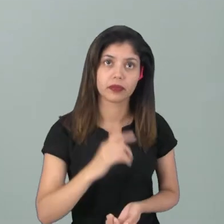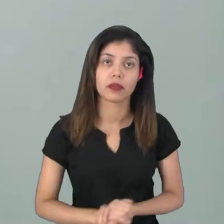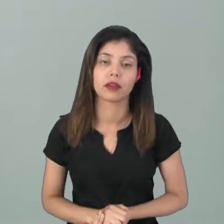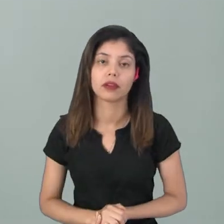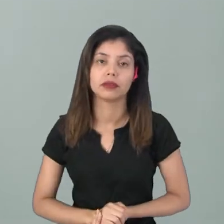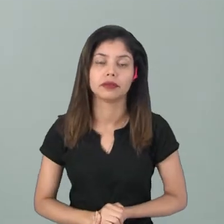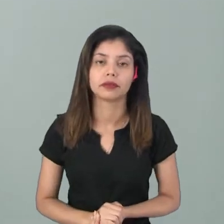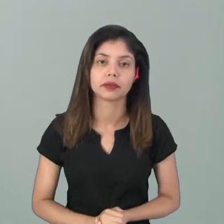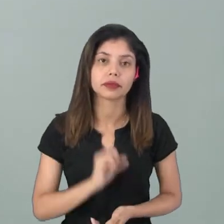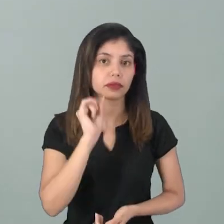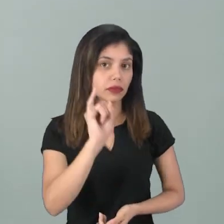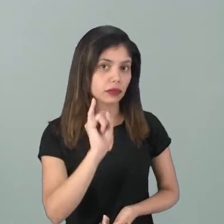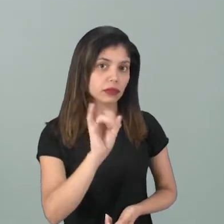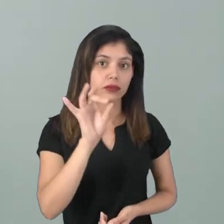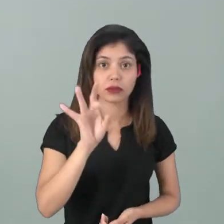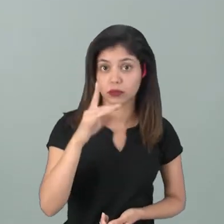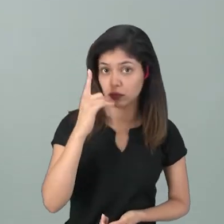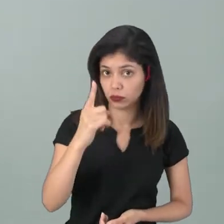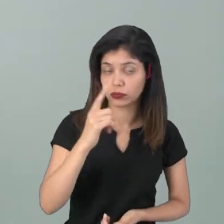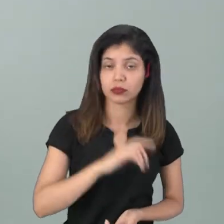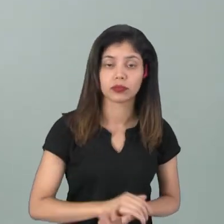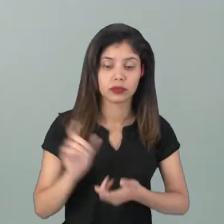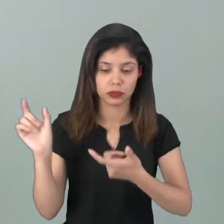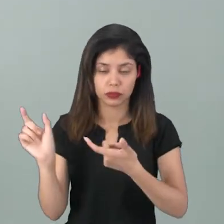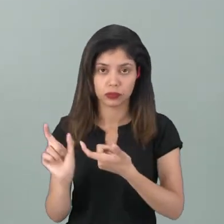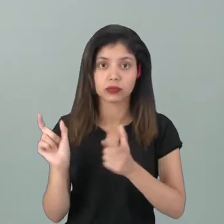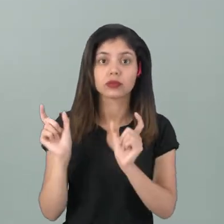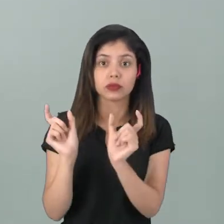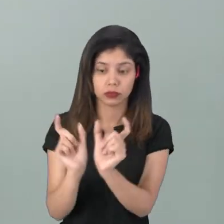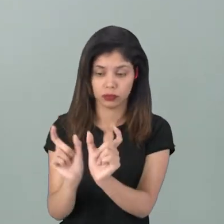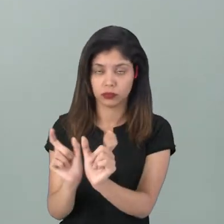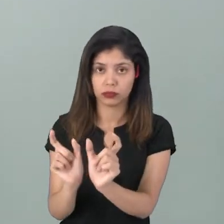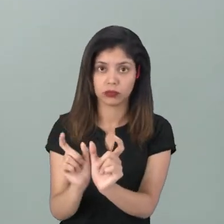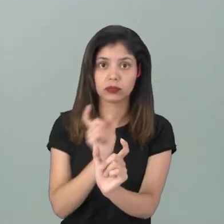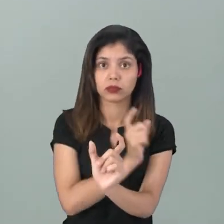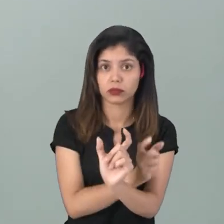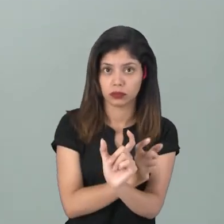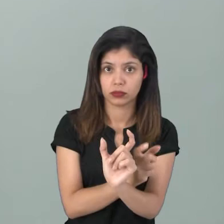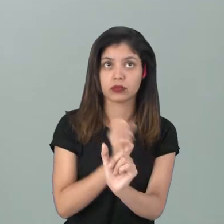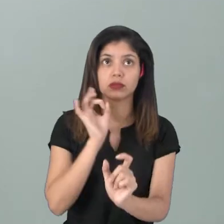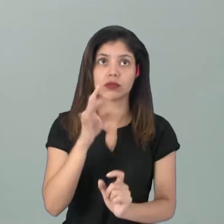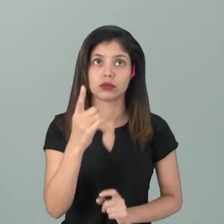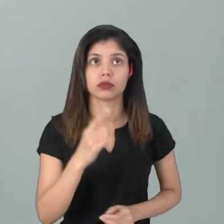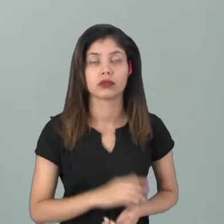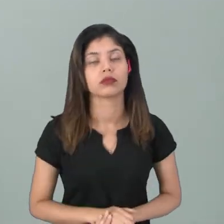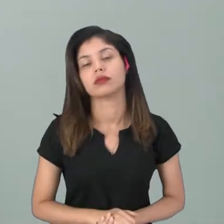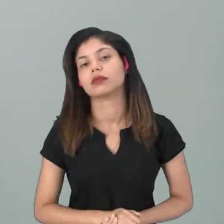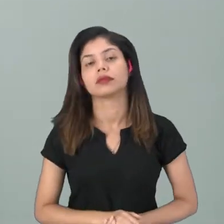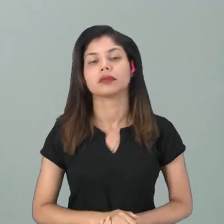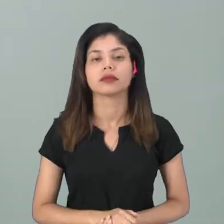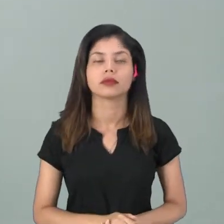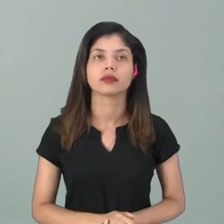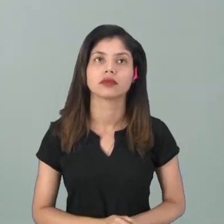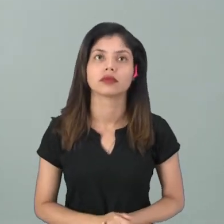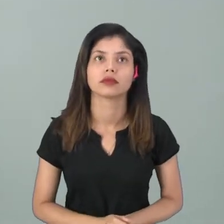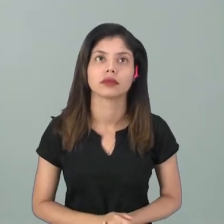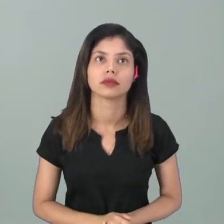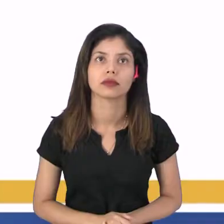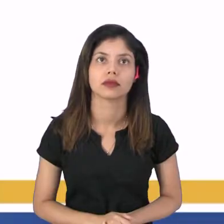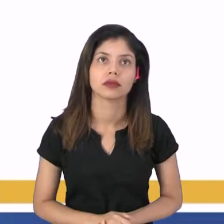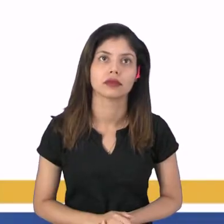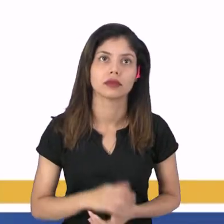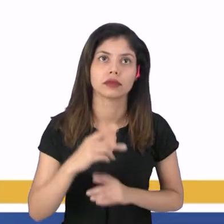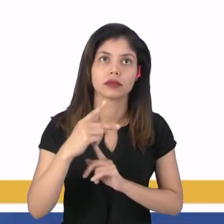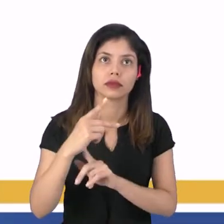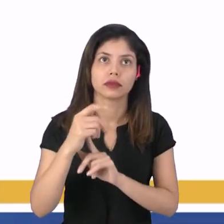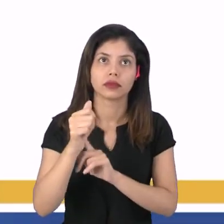uma palavra, e se tiver só um sufixo, forma uma palavra, certo? Vamos lá para a derivação parasintética,